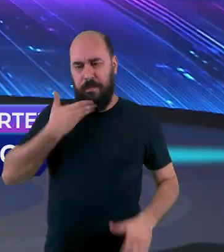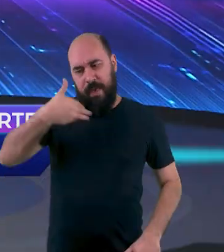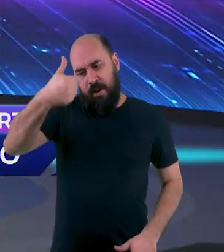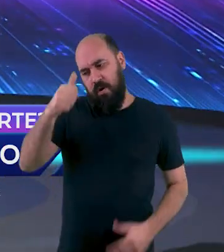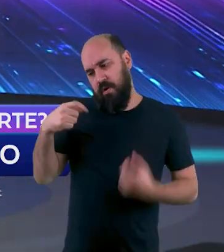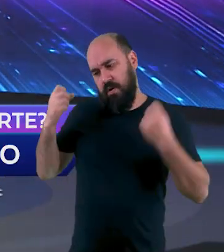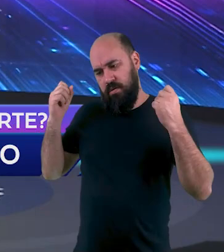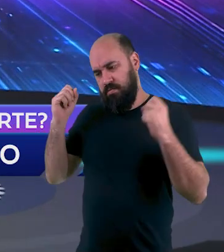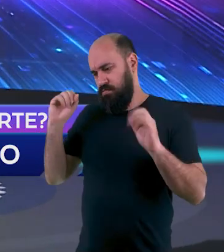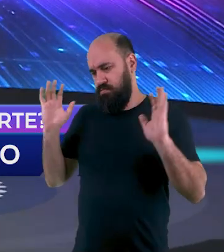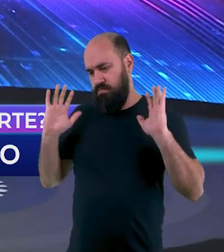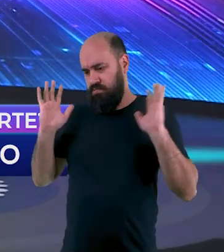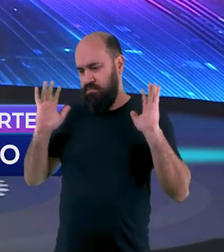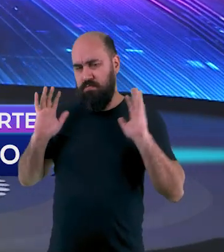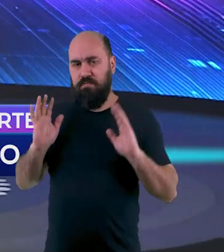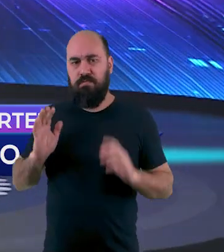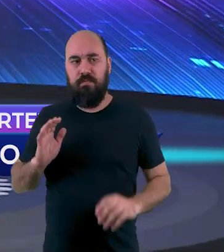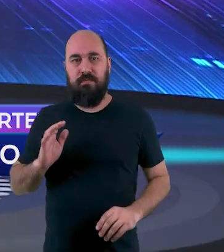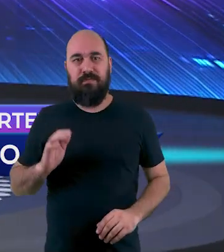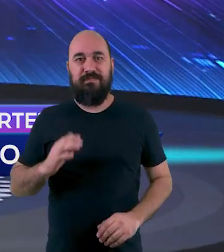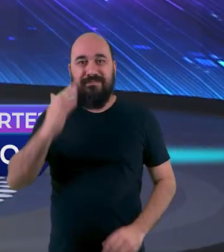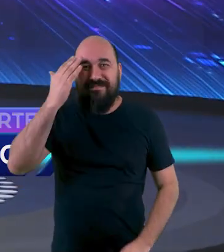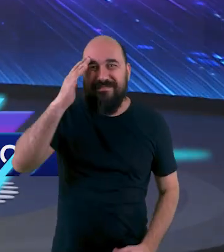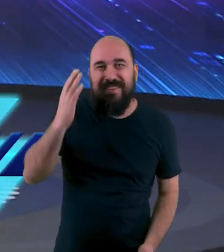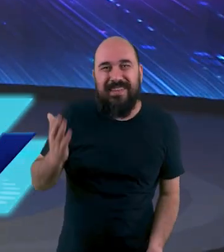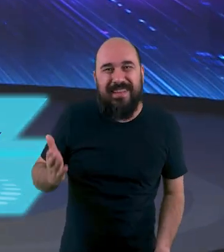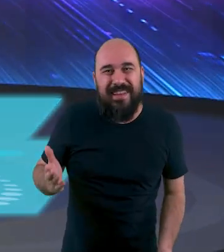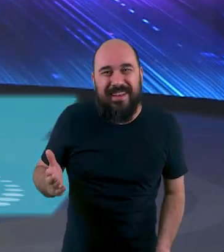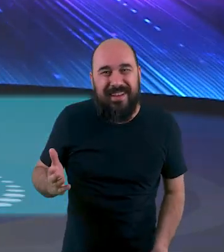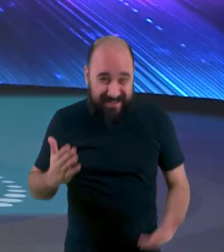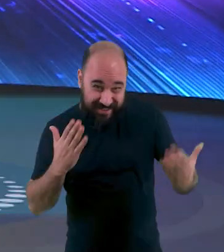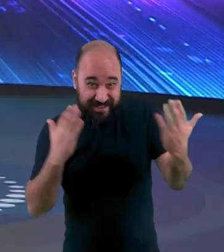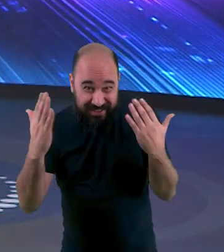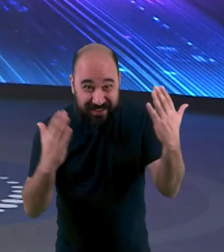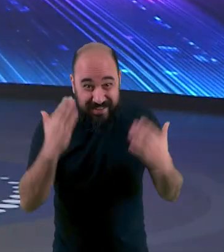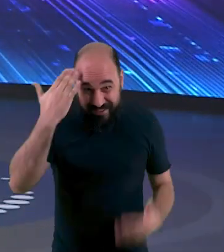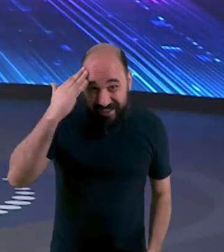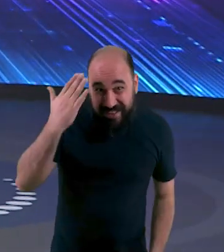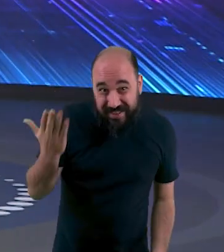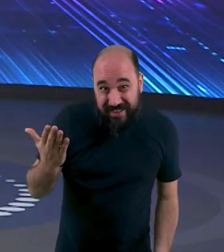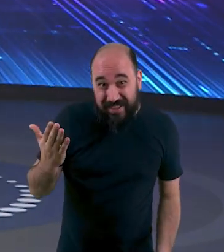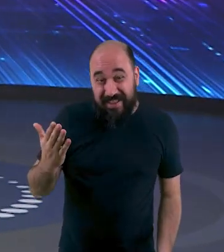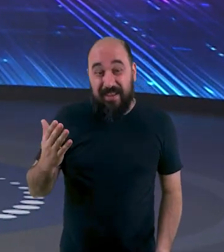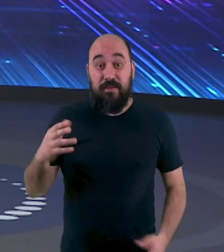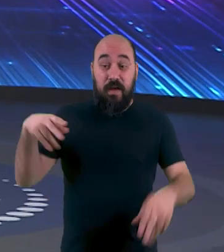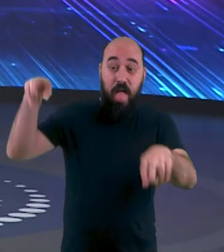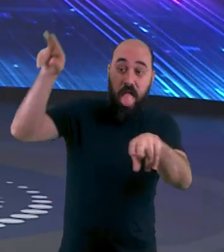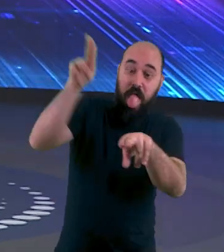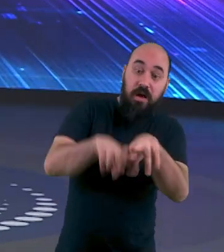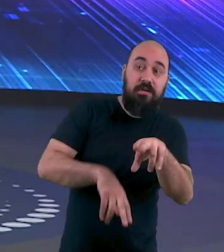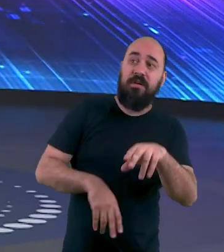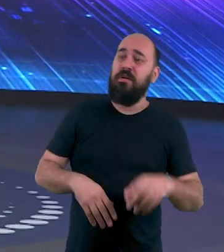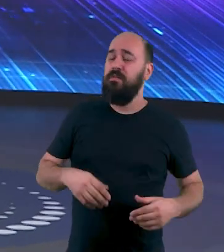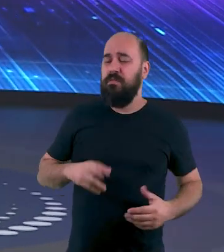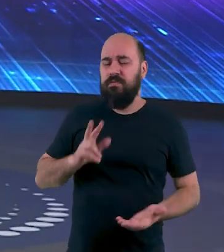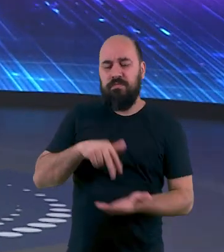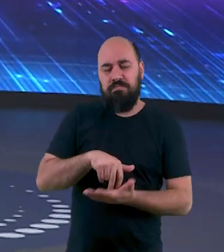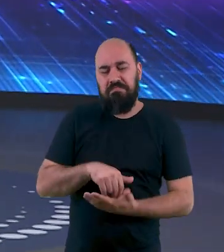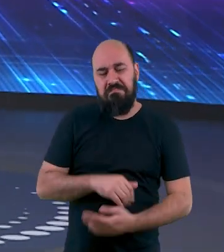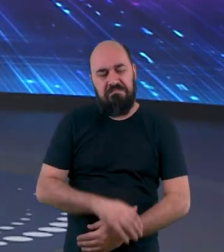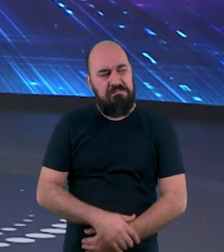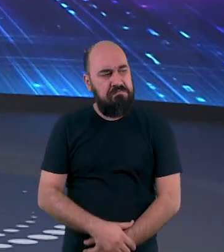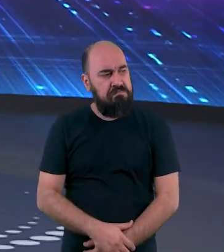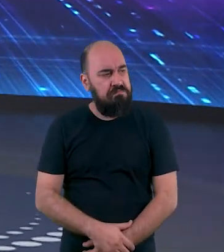melhor aqui. As pessoas fazem acreditar que se desencarnar e ir para o céu, você vai para um lugar melhor do que você está